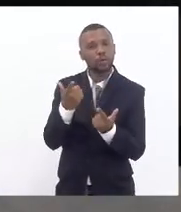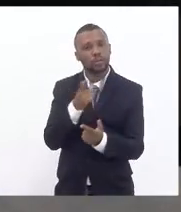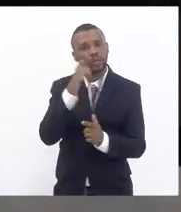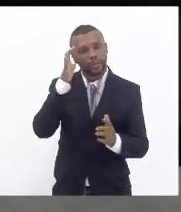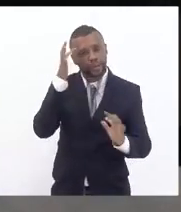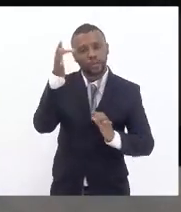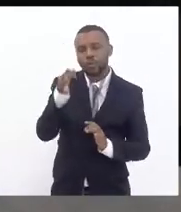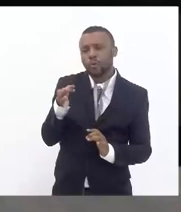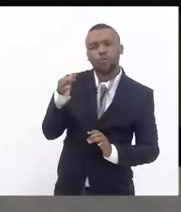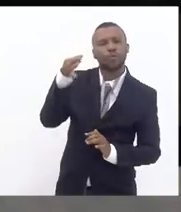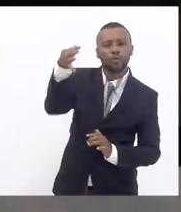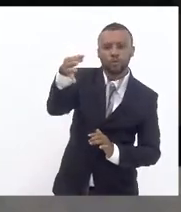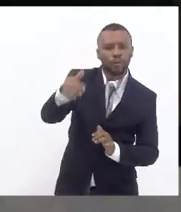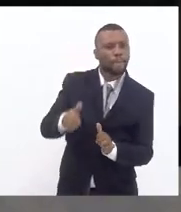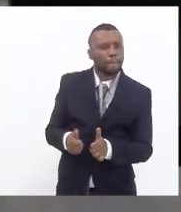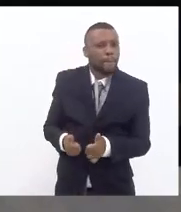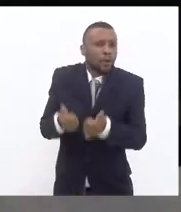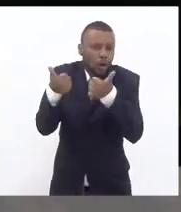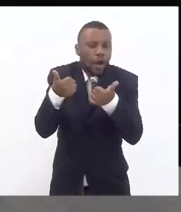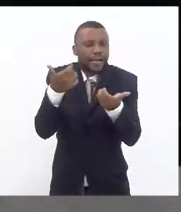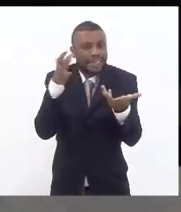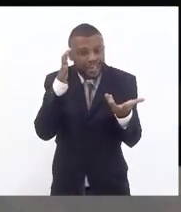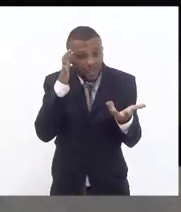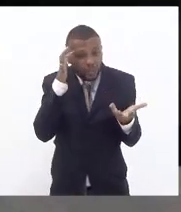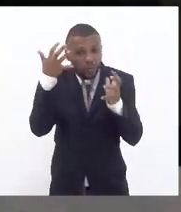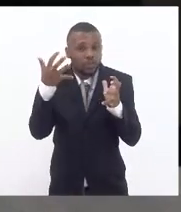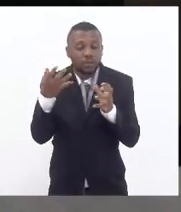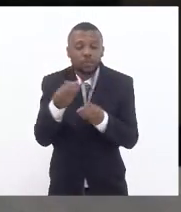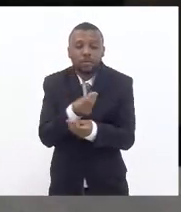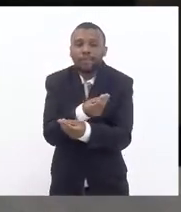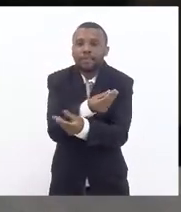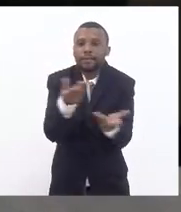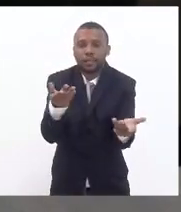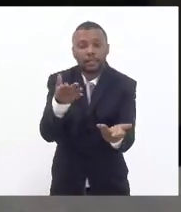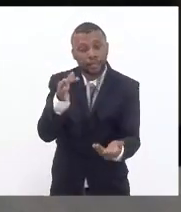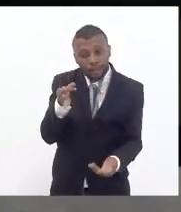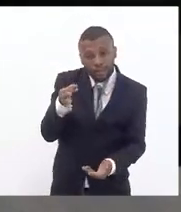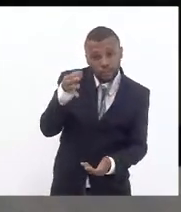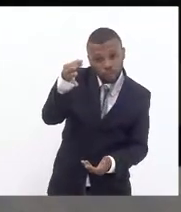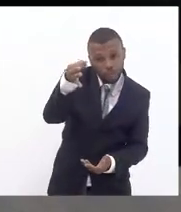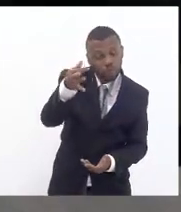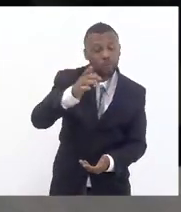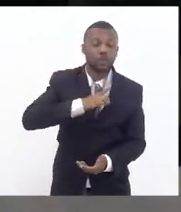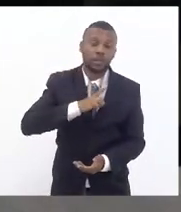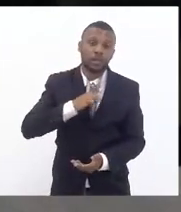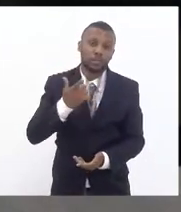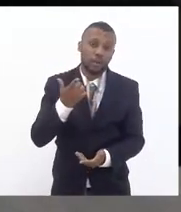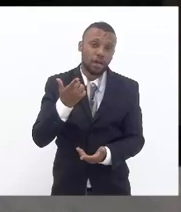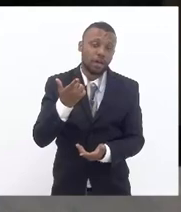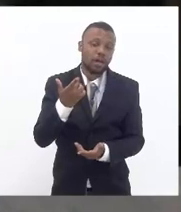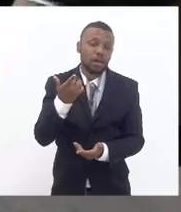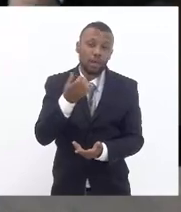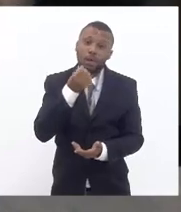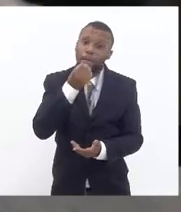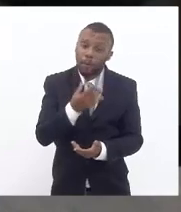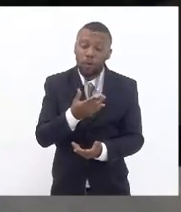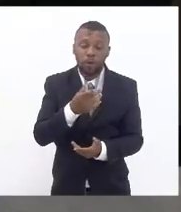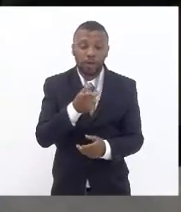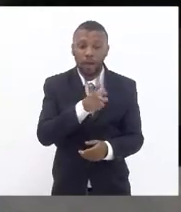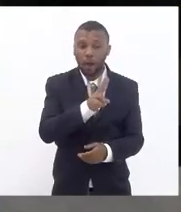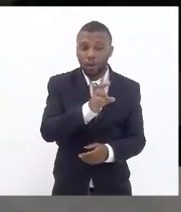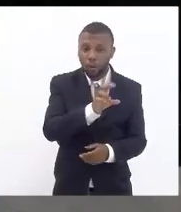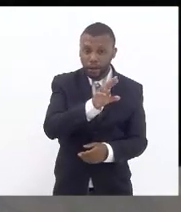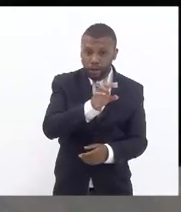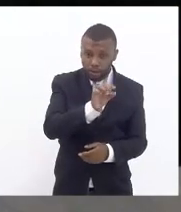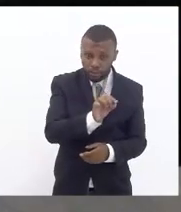superior da Zona Oeste e, pelas condições que estão dadas, esse destino talvez não seja outro do que a incorporação da UESO ao UERJ e,